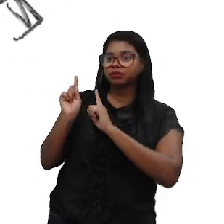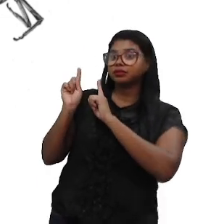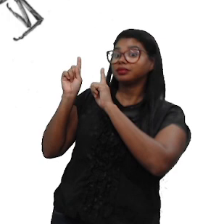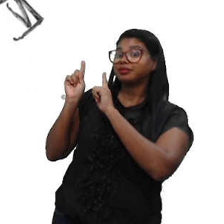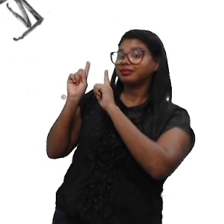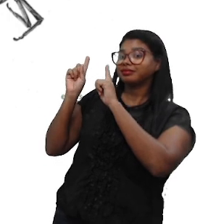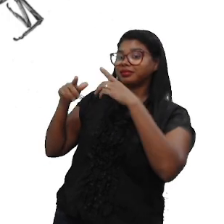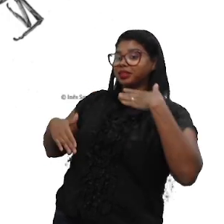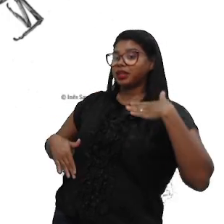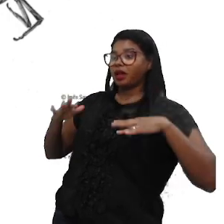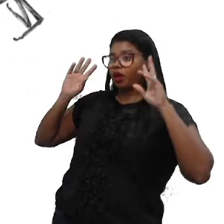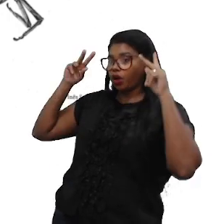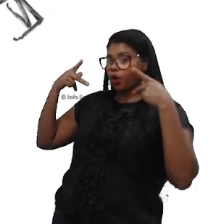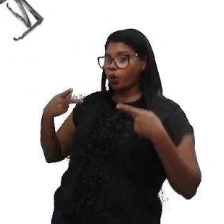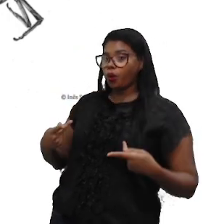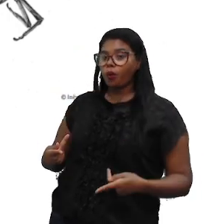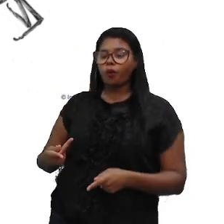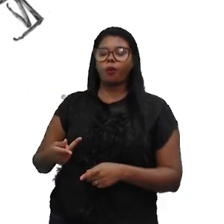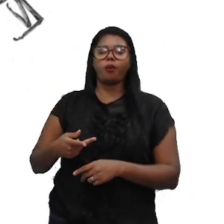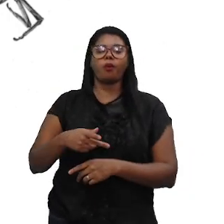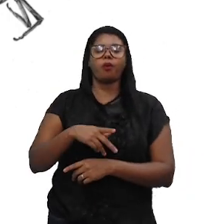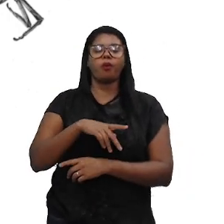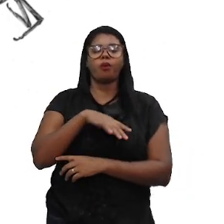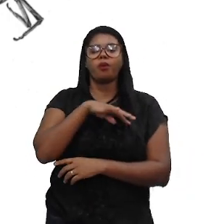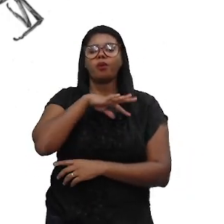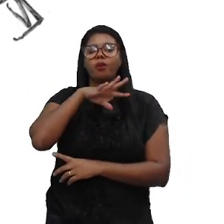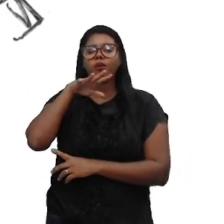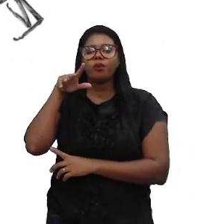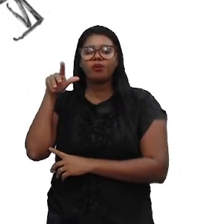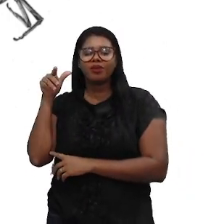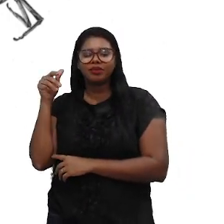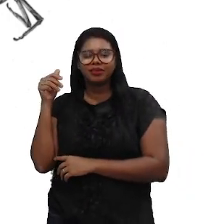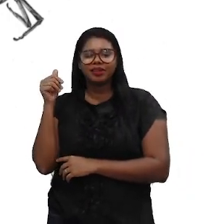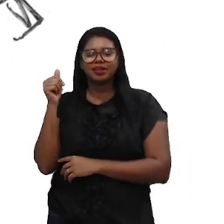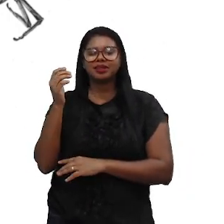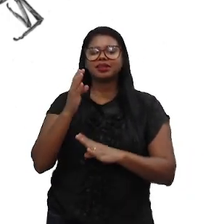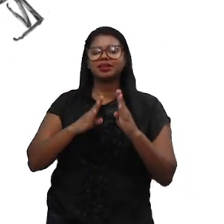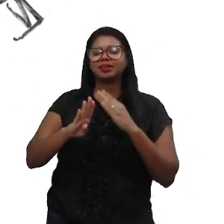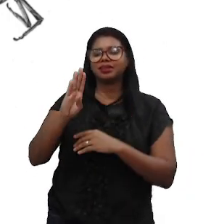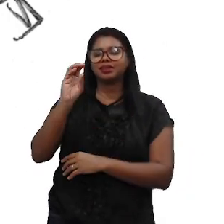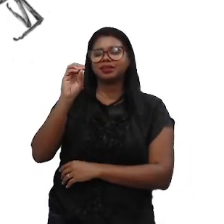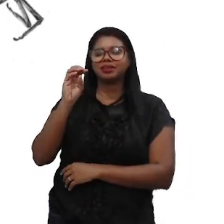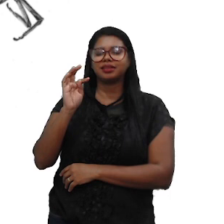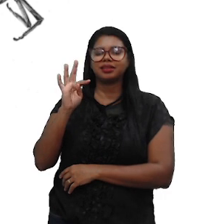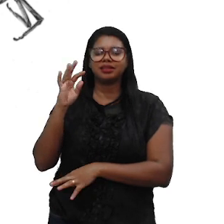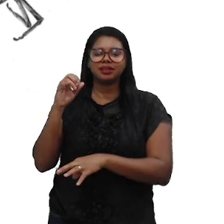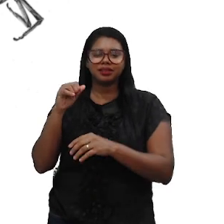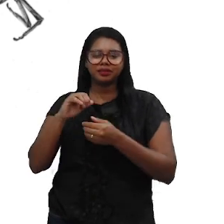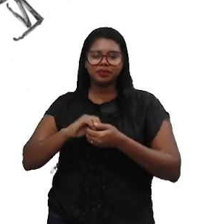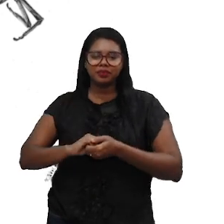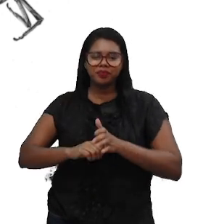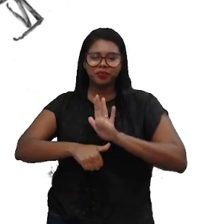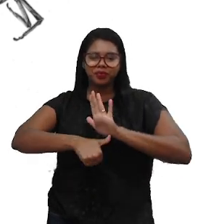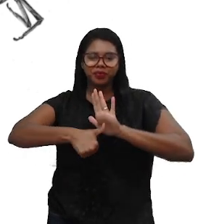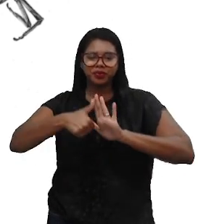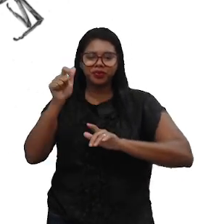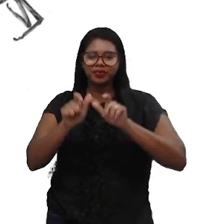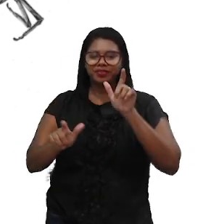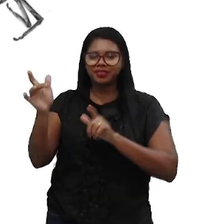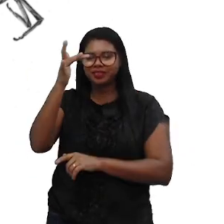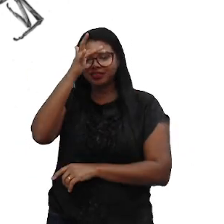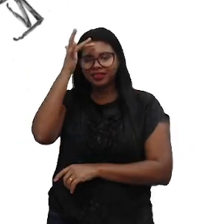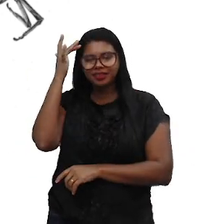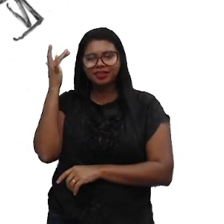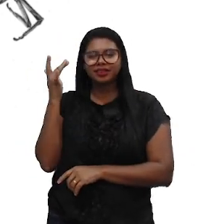corpo humano, sobre a natureza, sobre botânica, né? E uma das primeiras pessoas a fazer isso